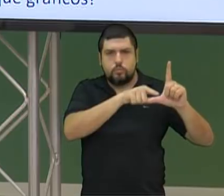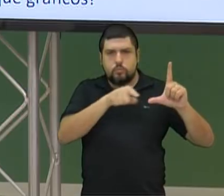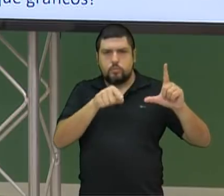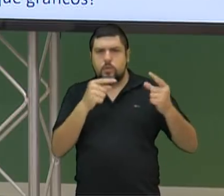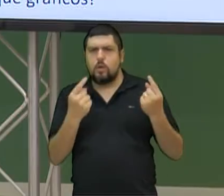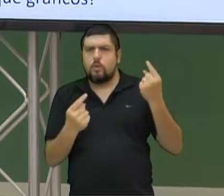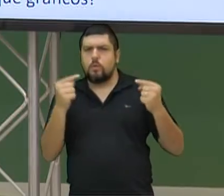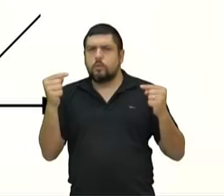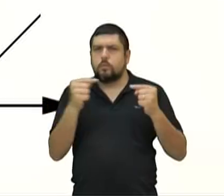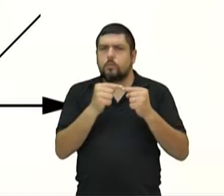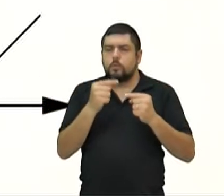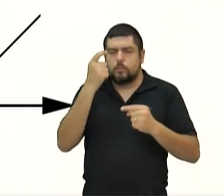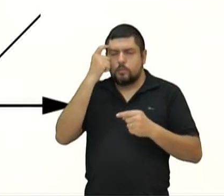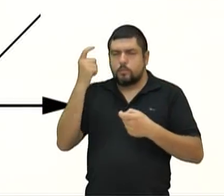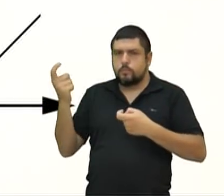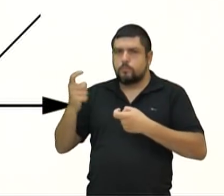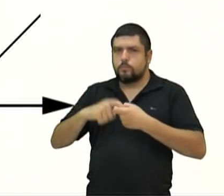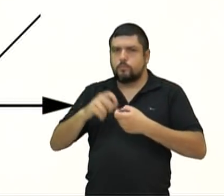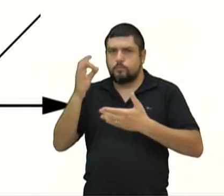deixar aí vocês pensando, já volto.